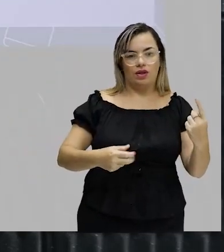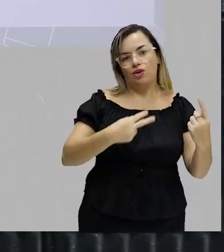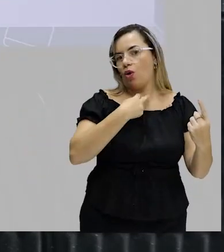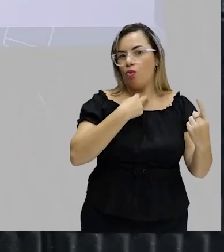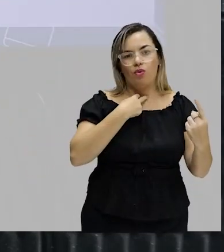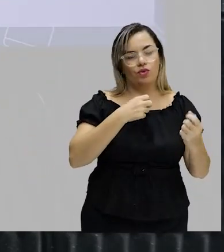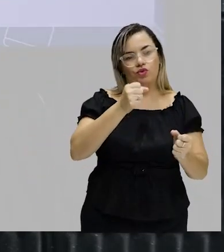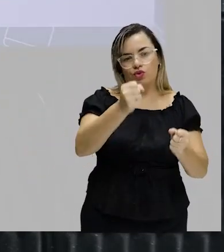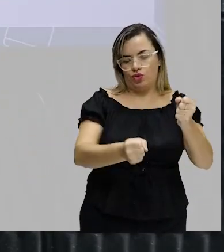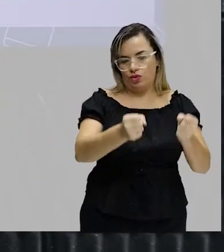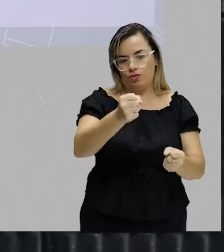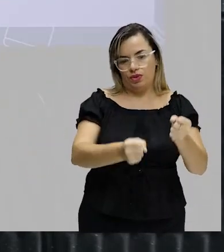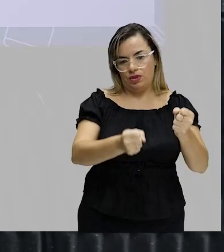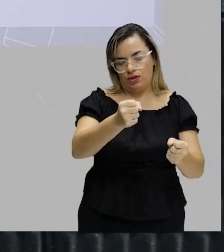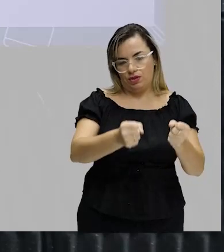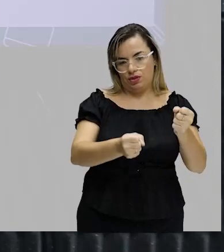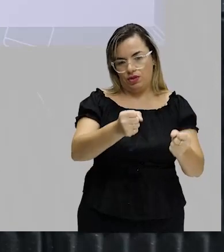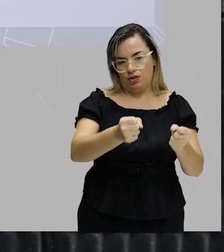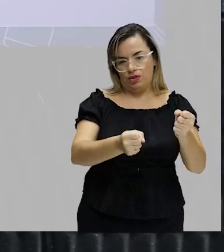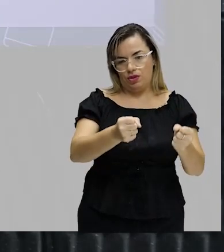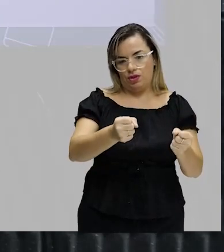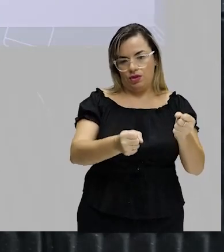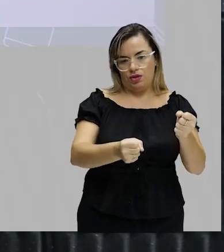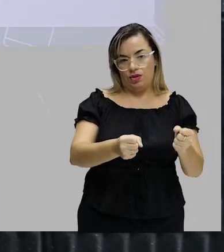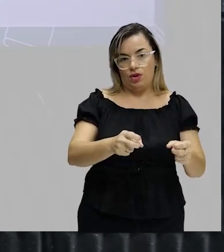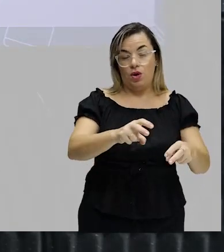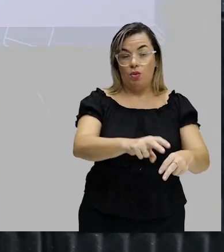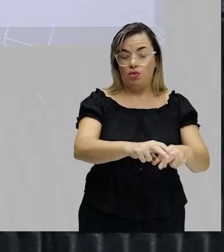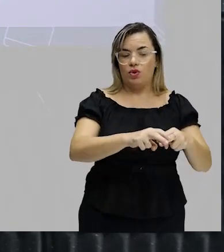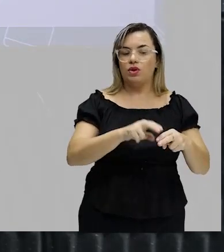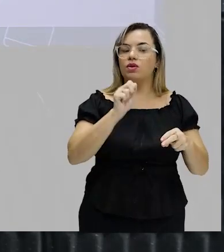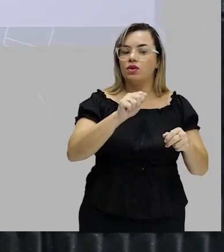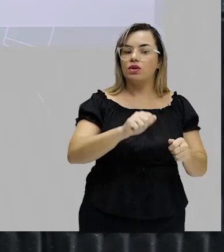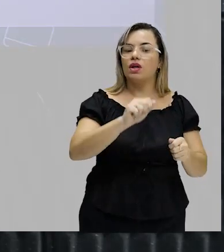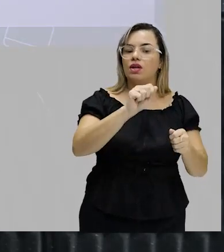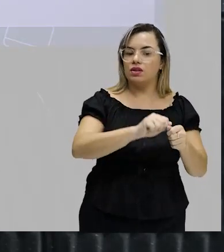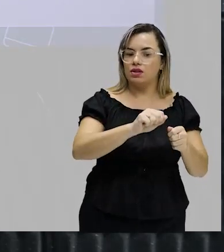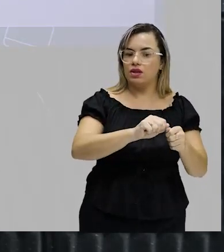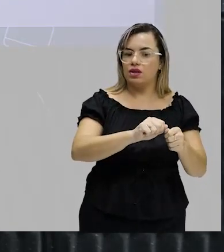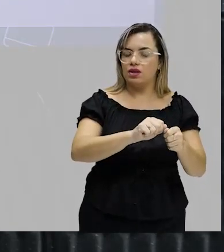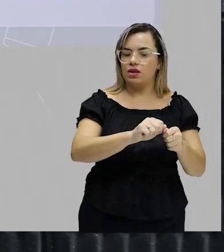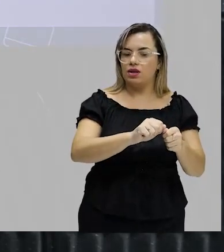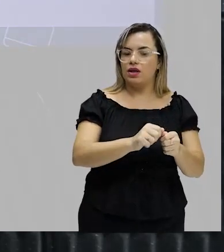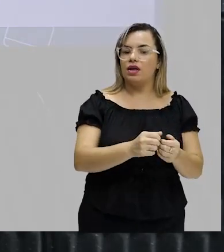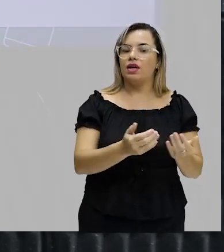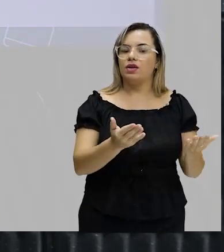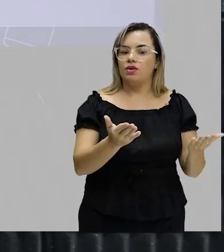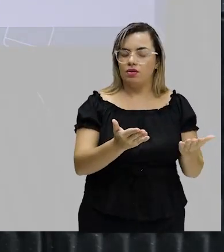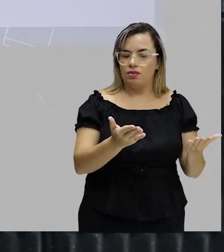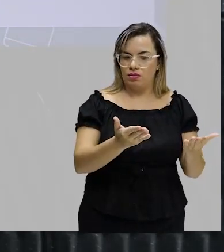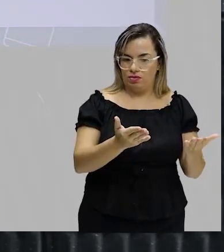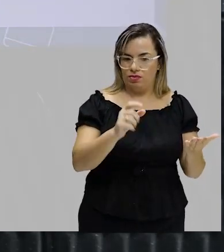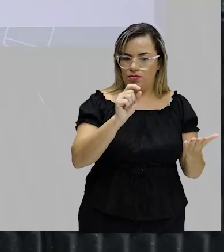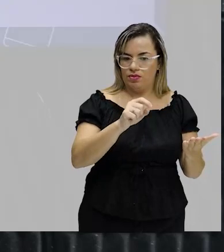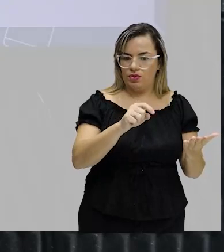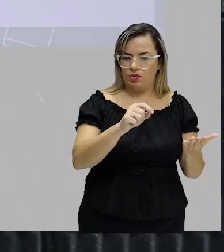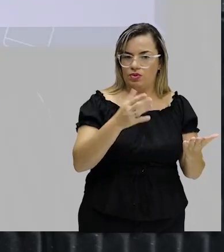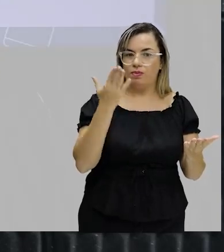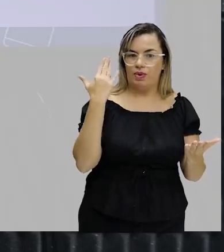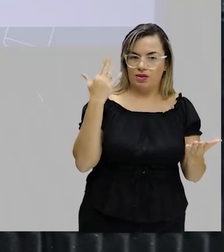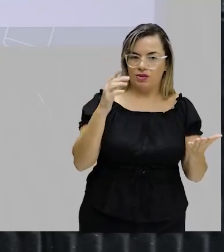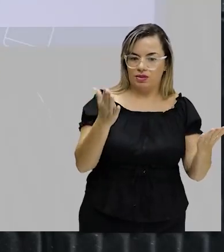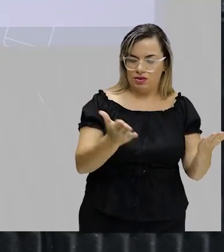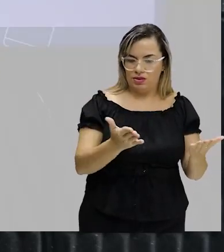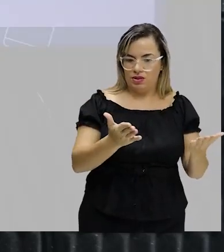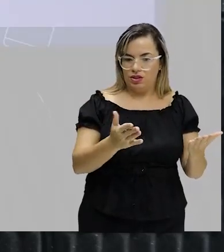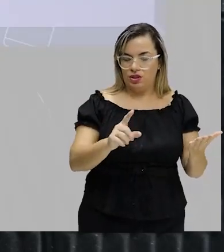de dirigir. Então, essa ação de ela não podia dirigir é mais recente. Essa ação dela ter perdido a chave